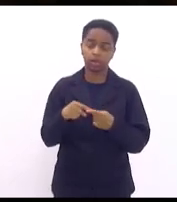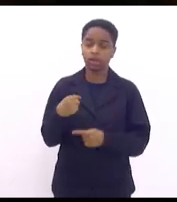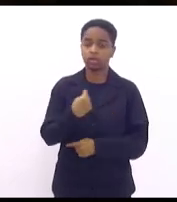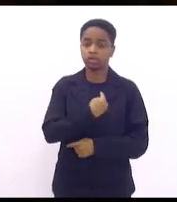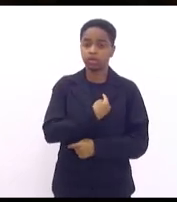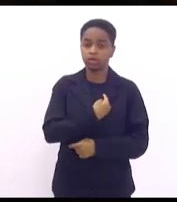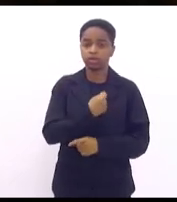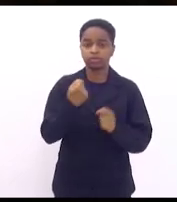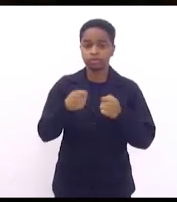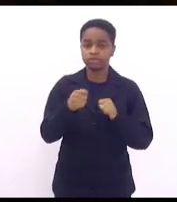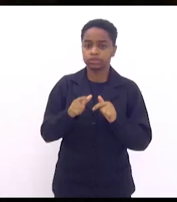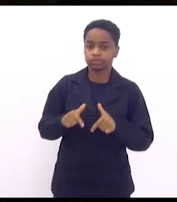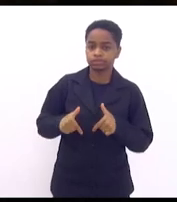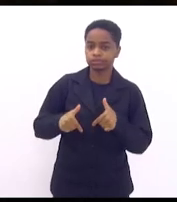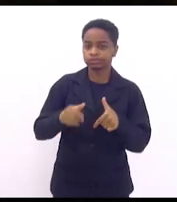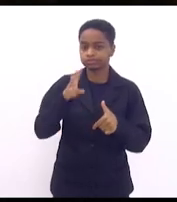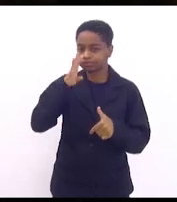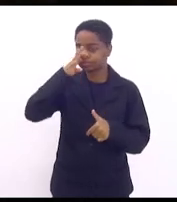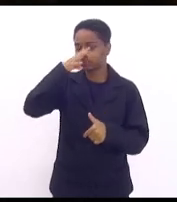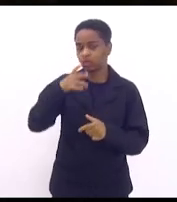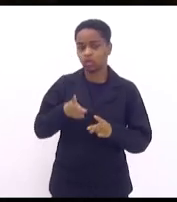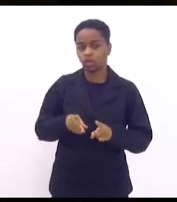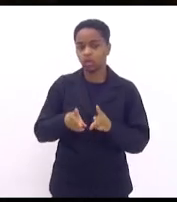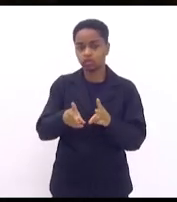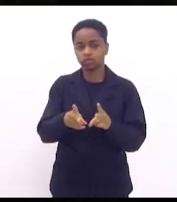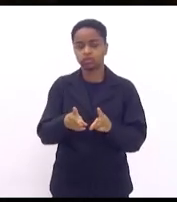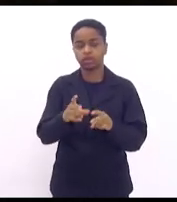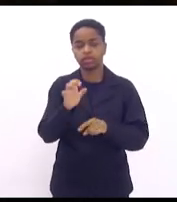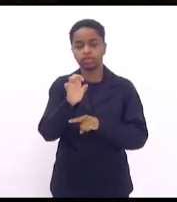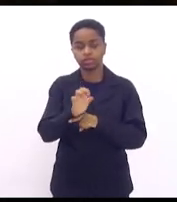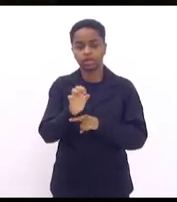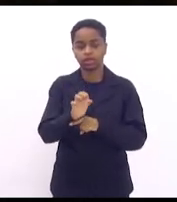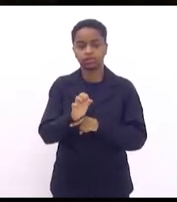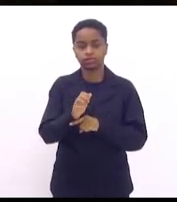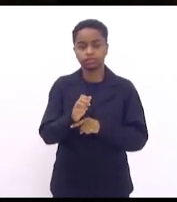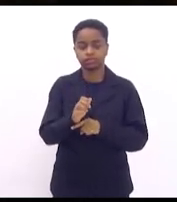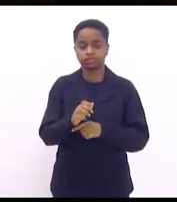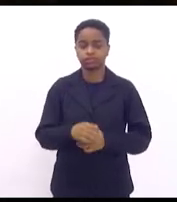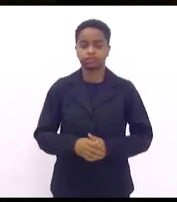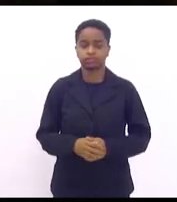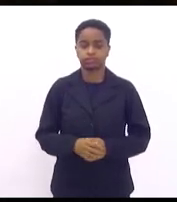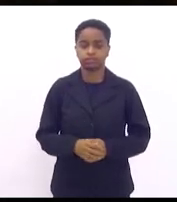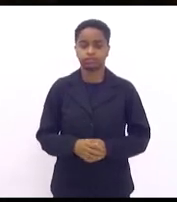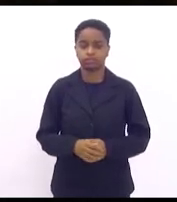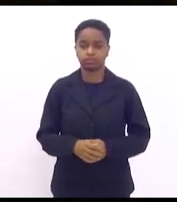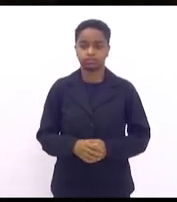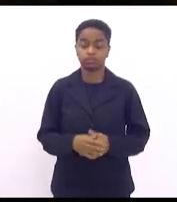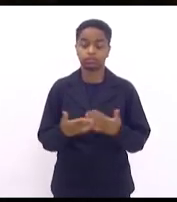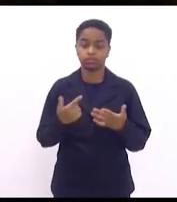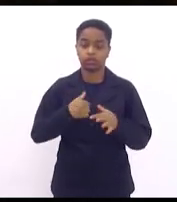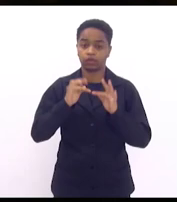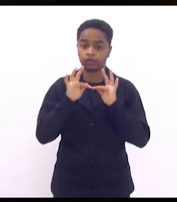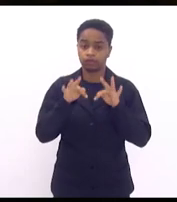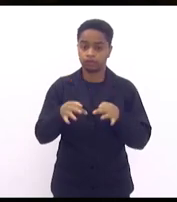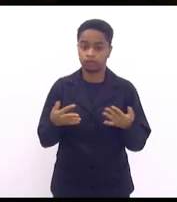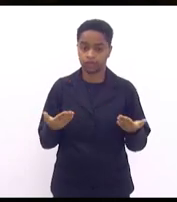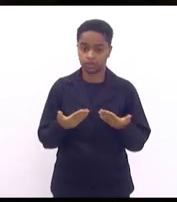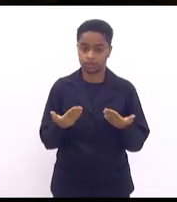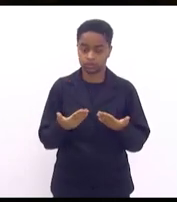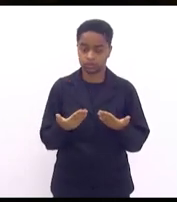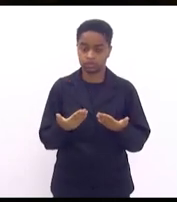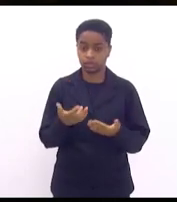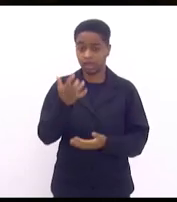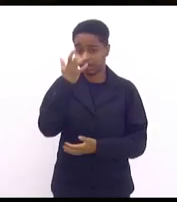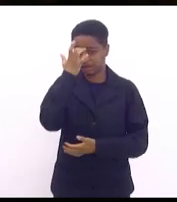Que tenhamos pulso para conseguirmos manter o nosso Estado de pé. E para finalizar, tia Ju, é